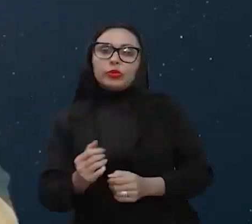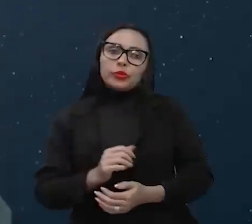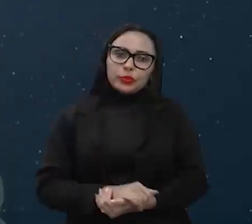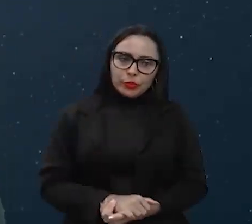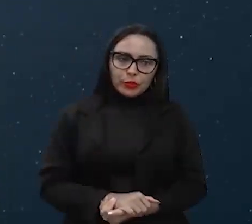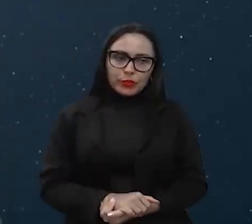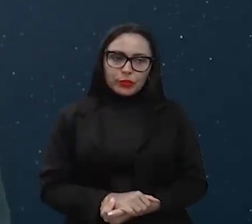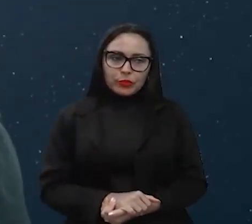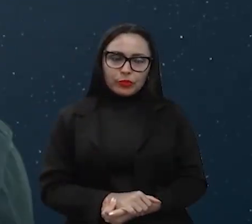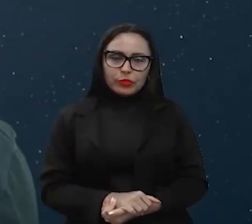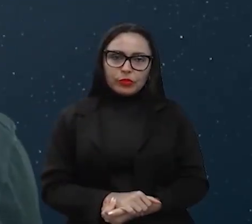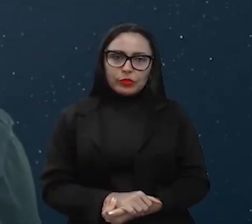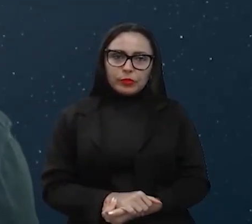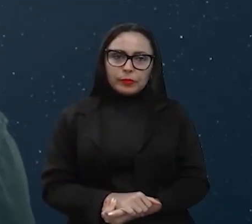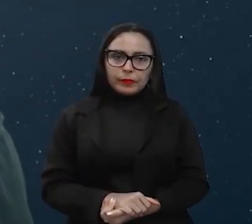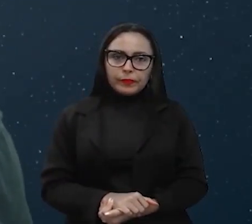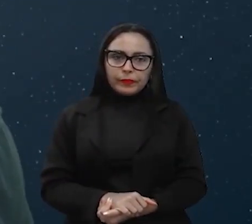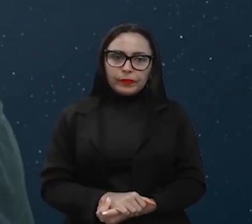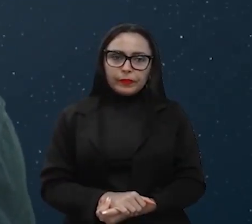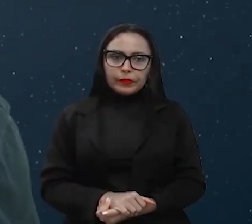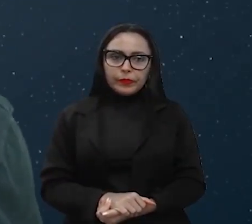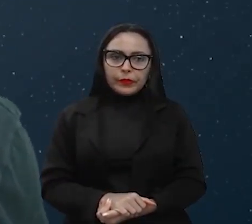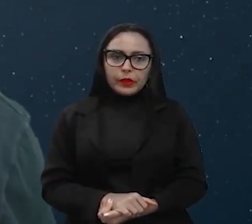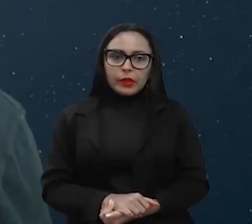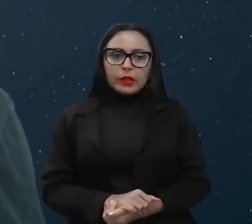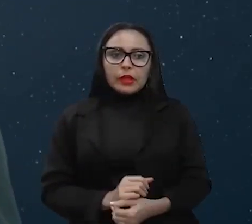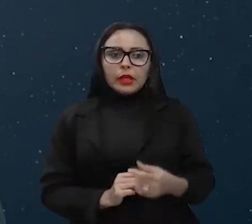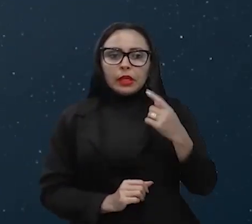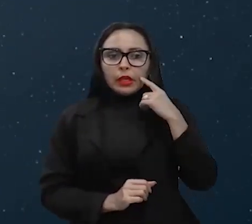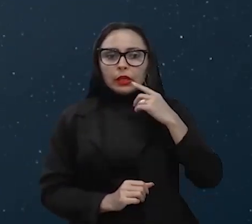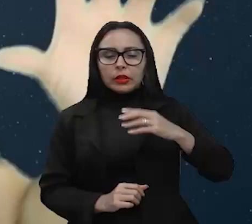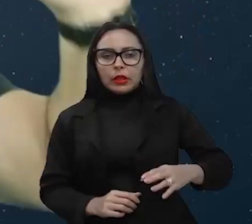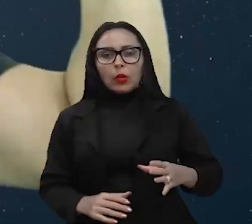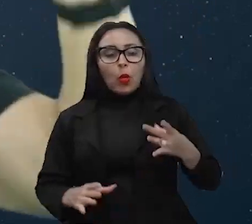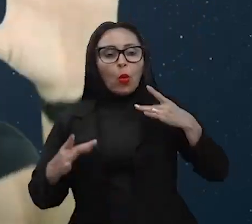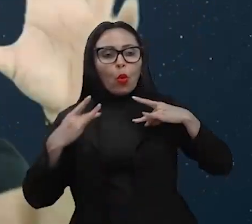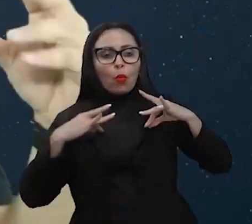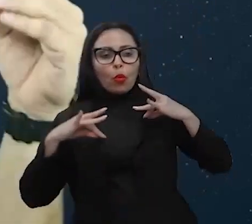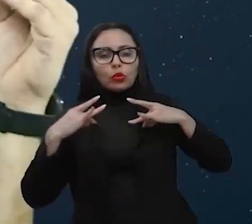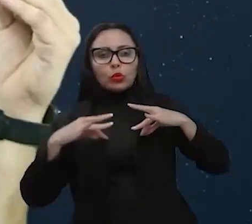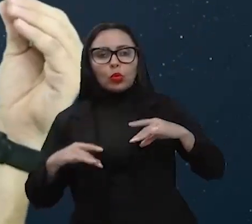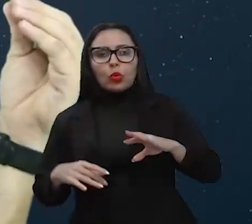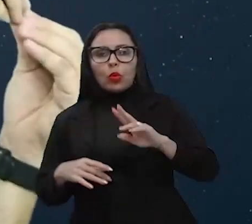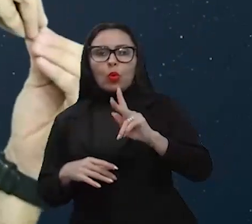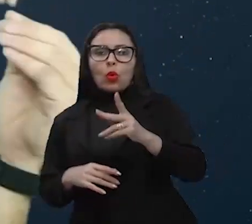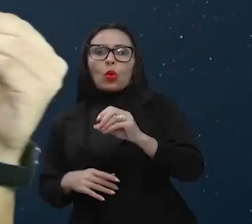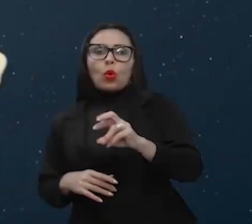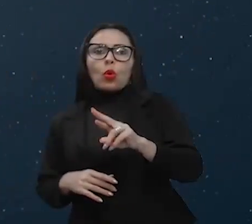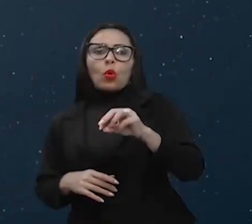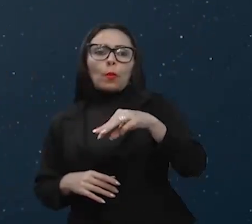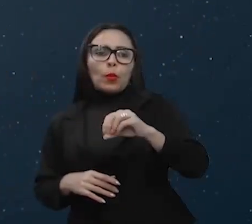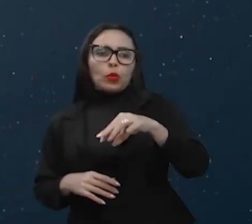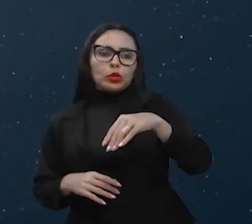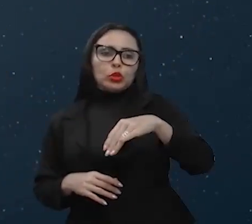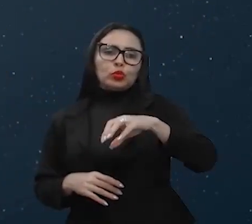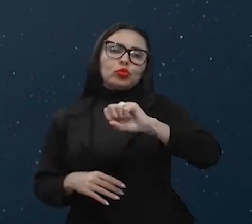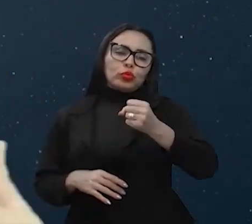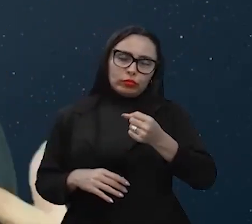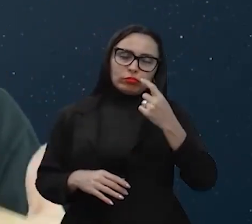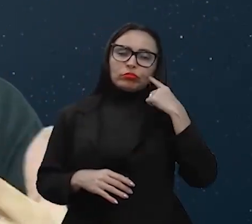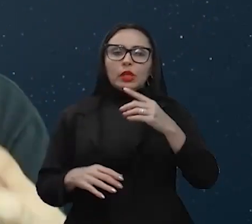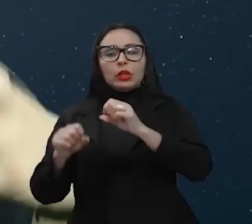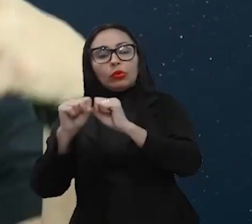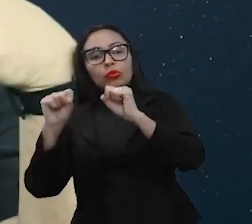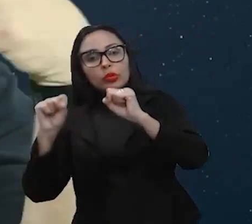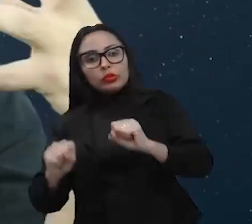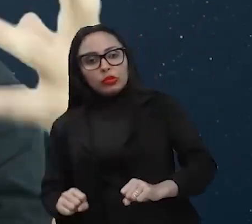do sangue. E essa secreção é o que a gente chama de hormônios. Então, quando você diz que está trabalhando o sistema endócrino, eu